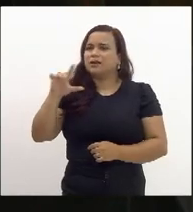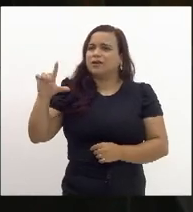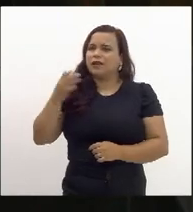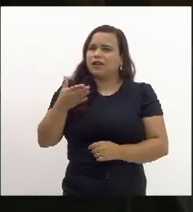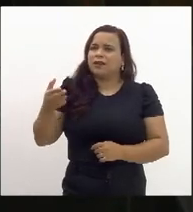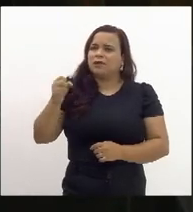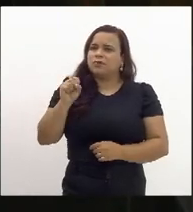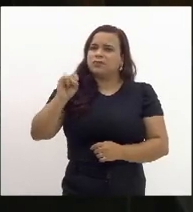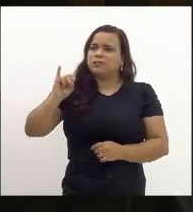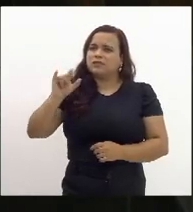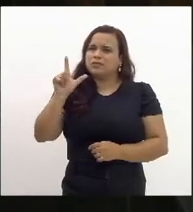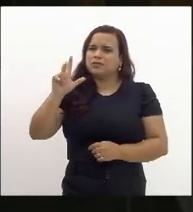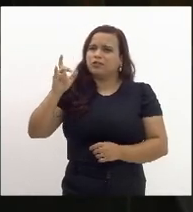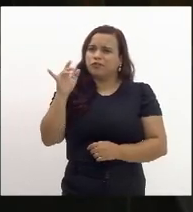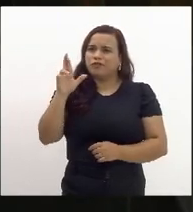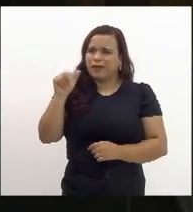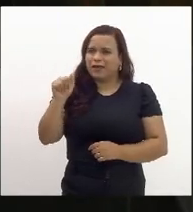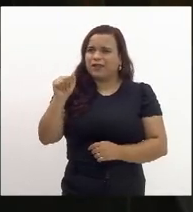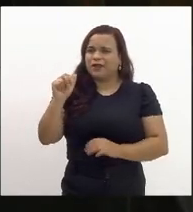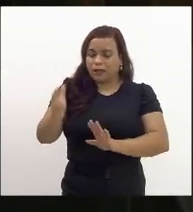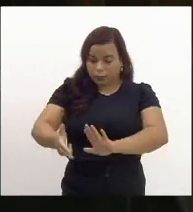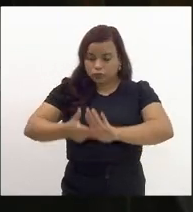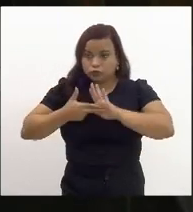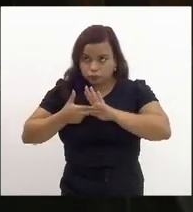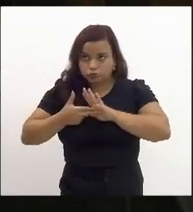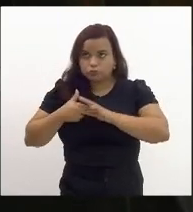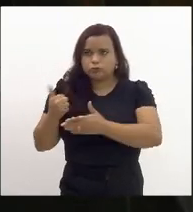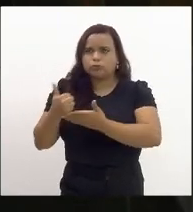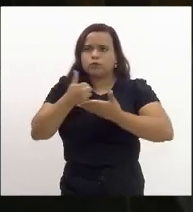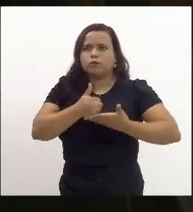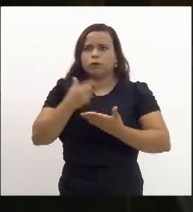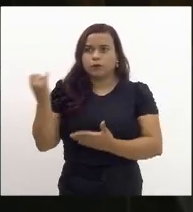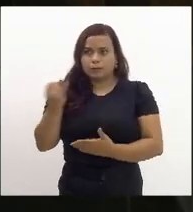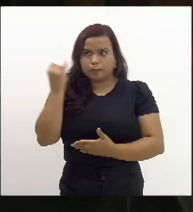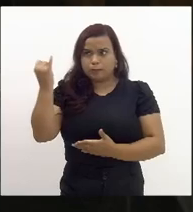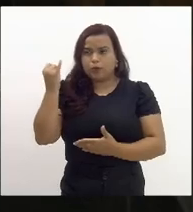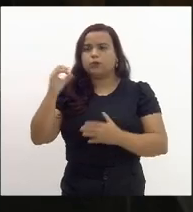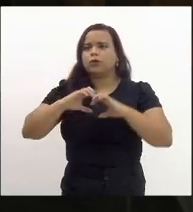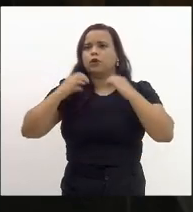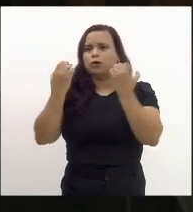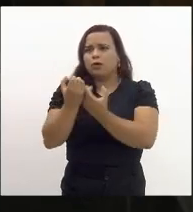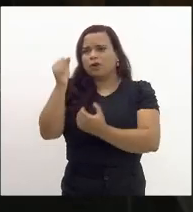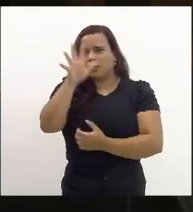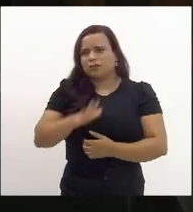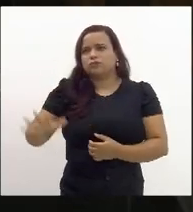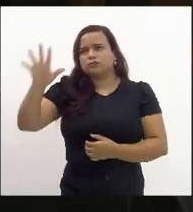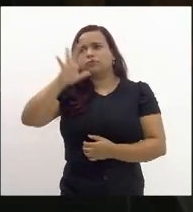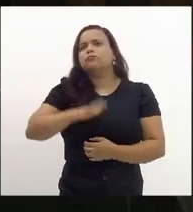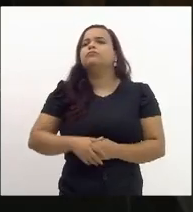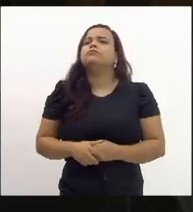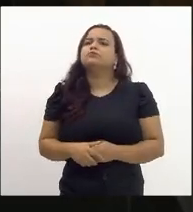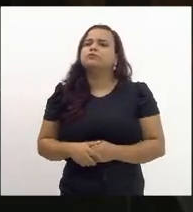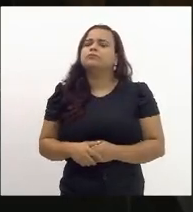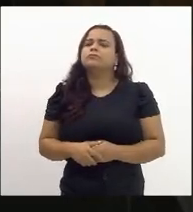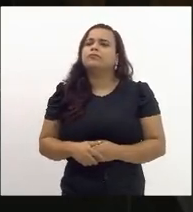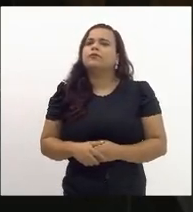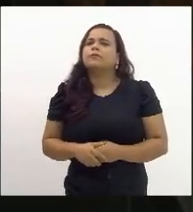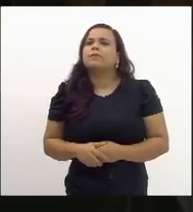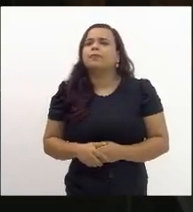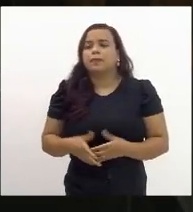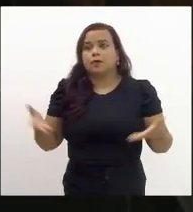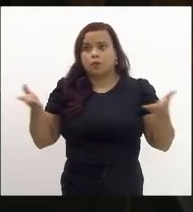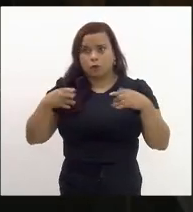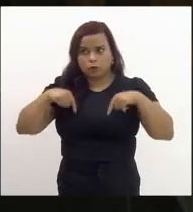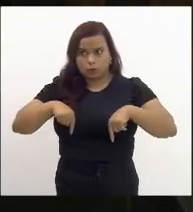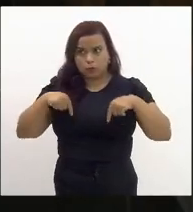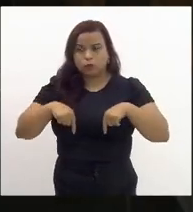que assumiu duas posições importantíssimas no Congresso Nacional. Eu, hoje e sempre,